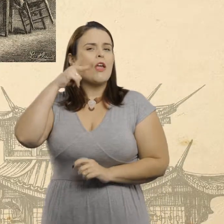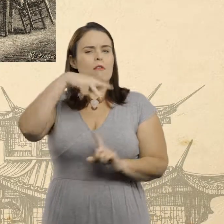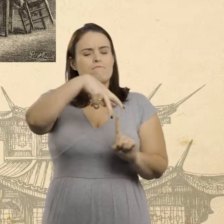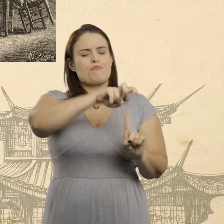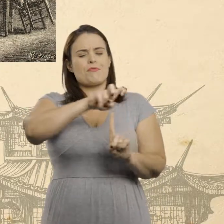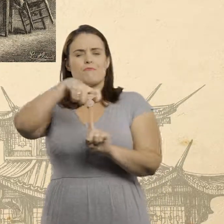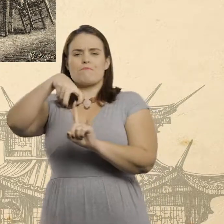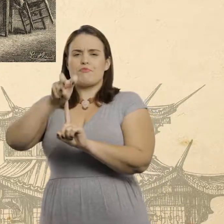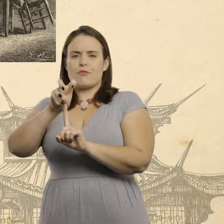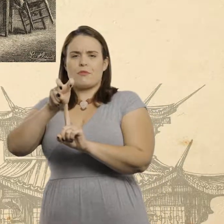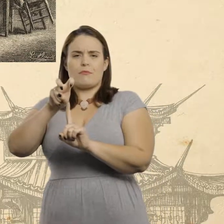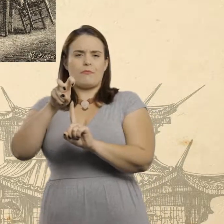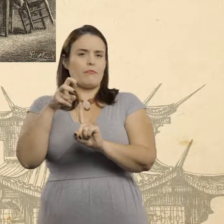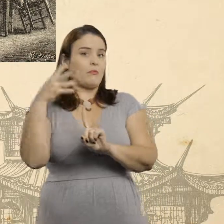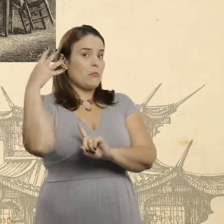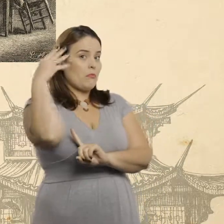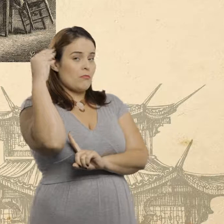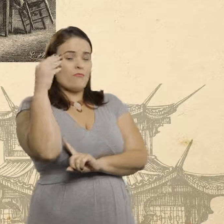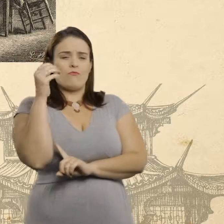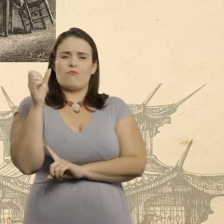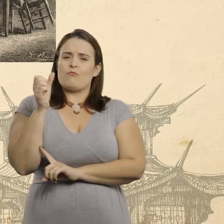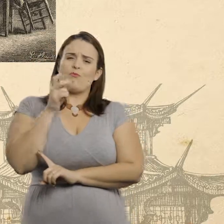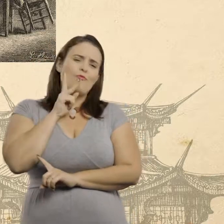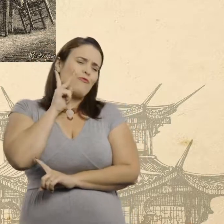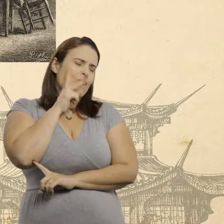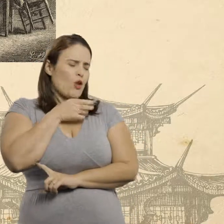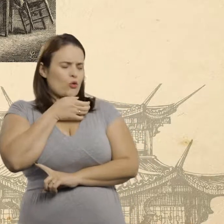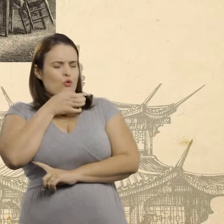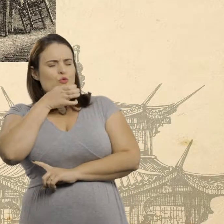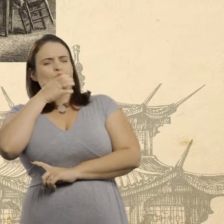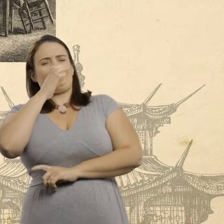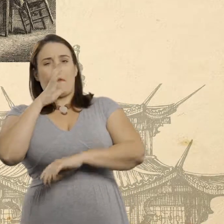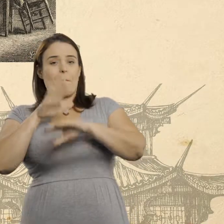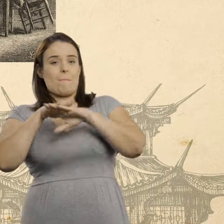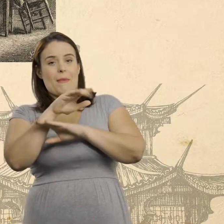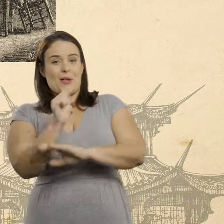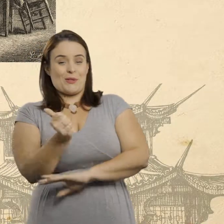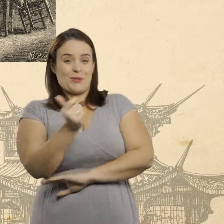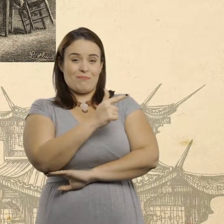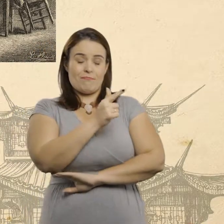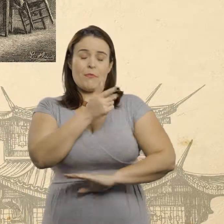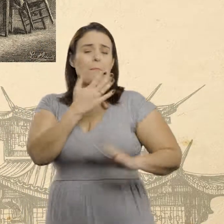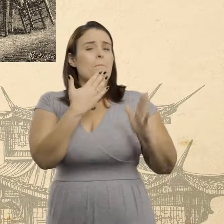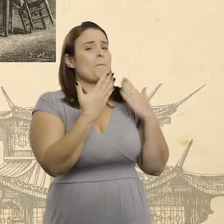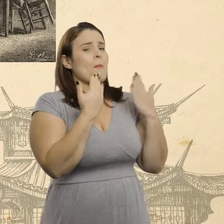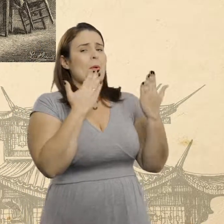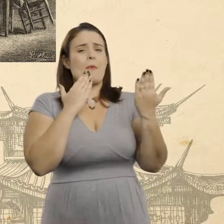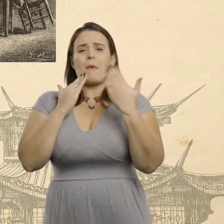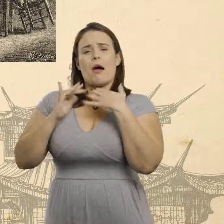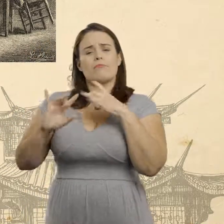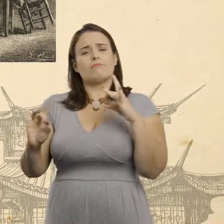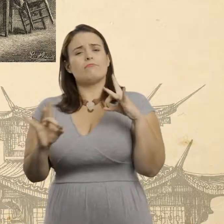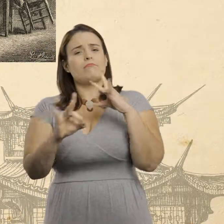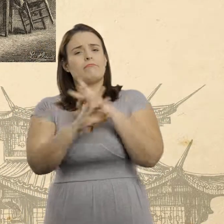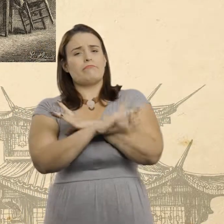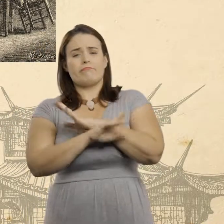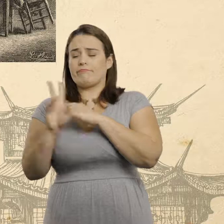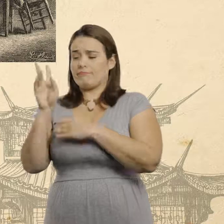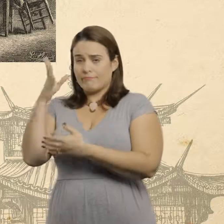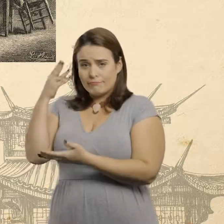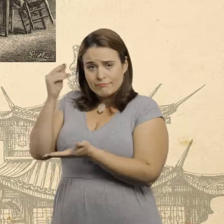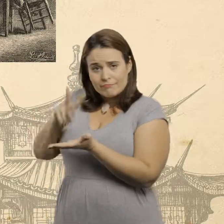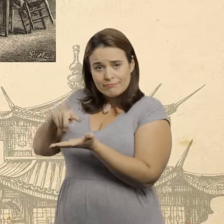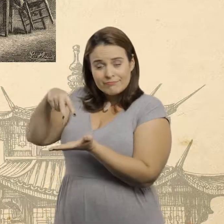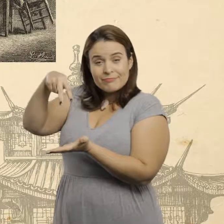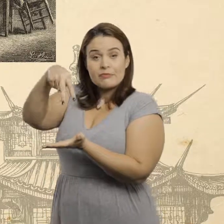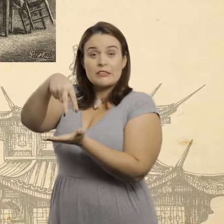garrafas de vinho. Passepartout bebeu mais do que o detetive Fix. Quando terminaram a conversa, Passepartout se levantou para voltar ao